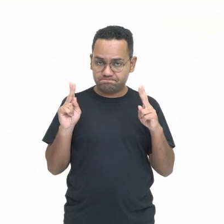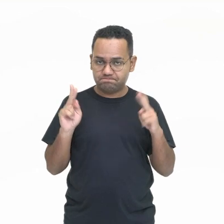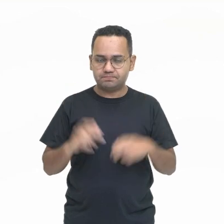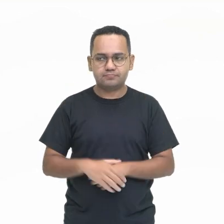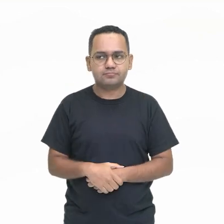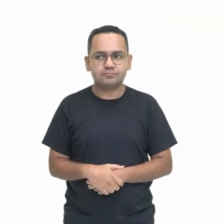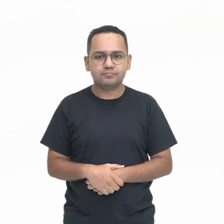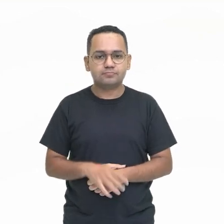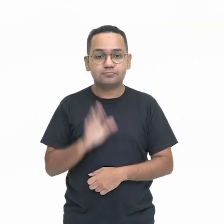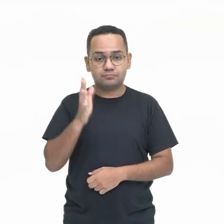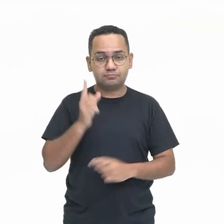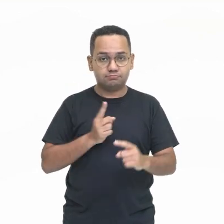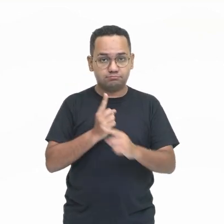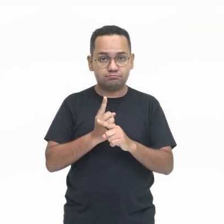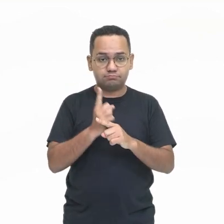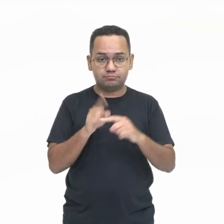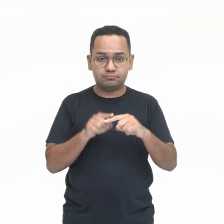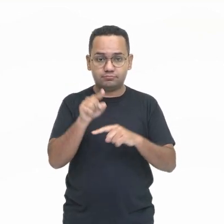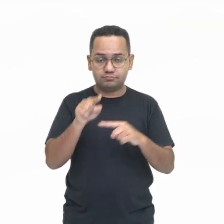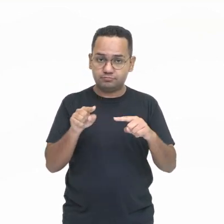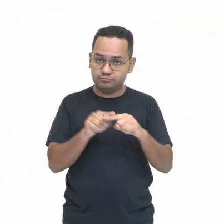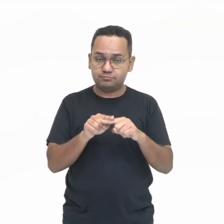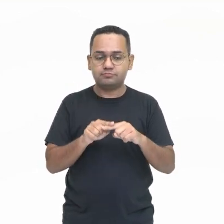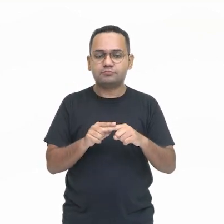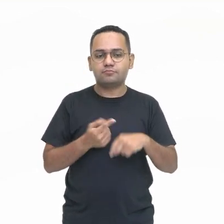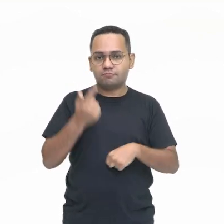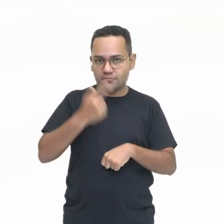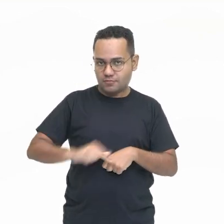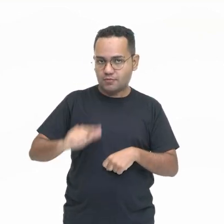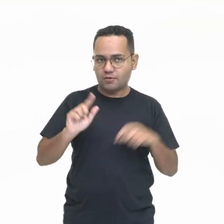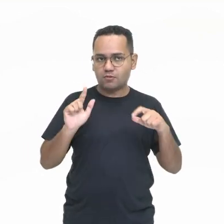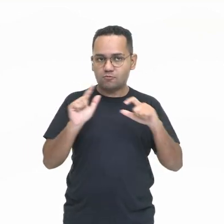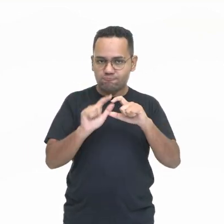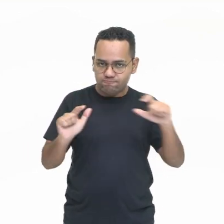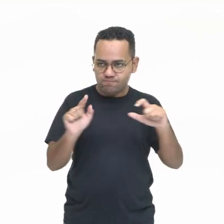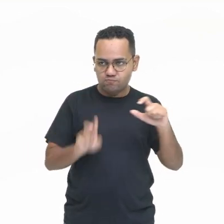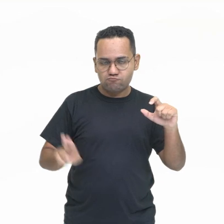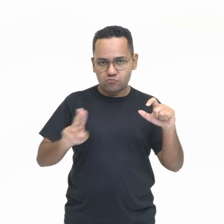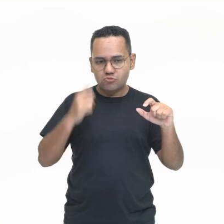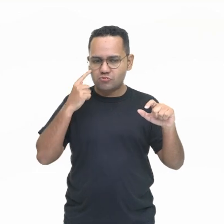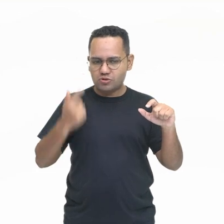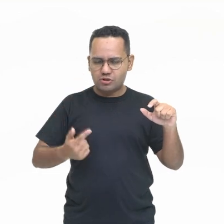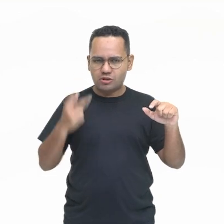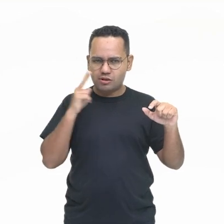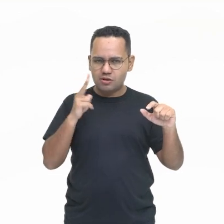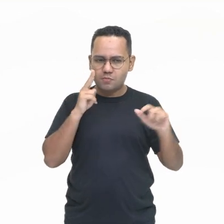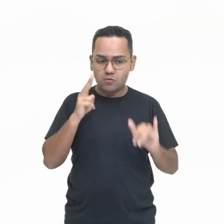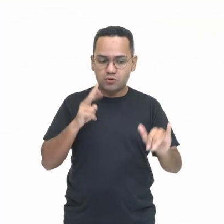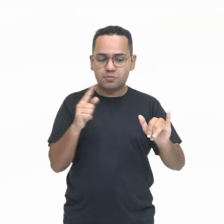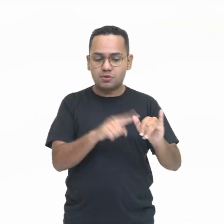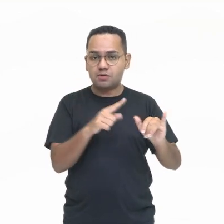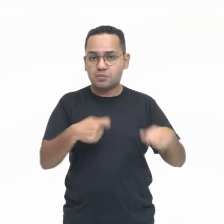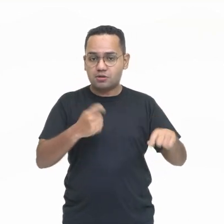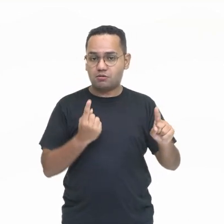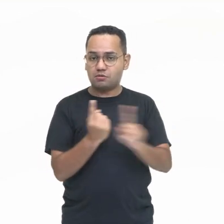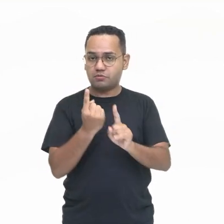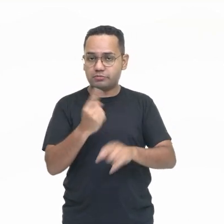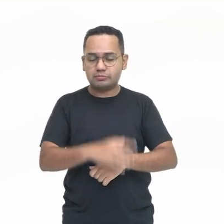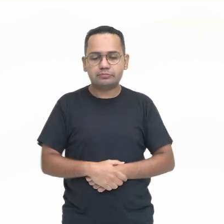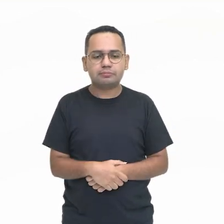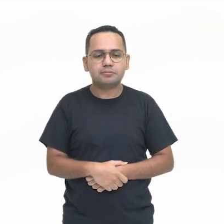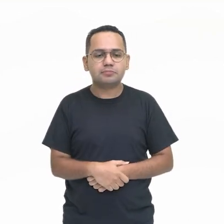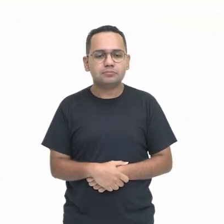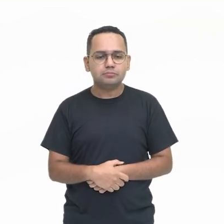Após determinarmos o valor do delta, nós voltamos aqui para a nossa fórmula que determina o y do vértice,